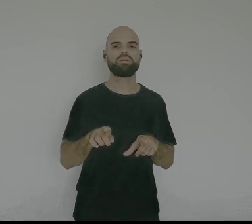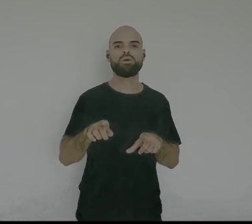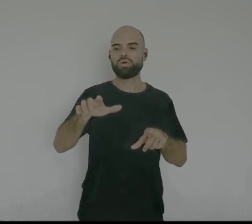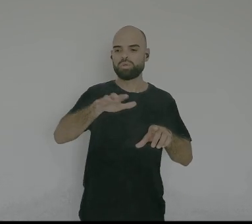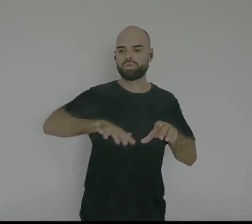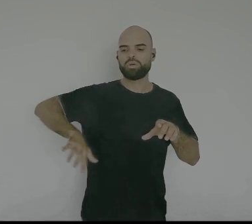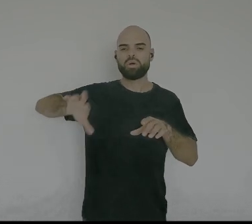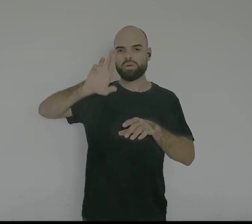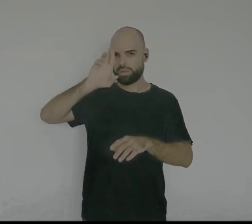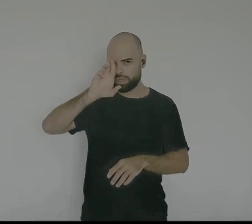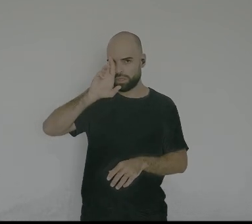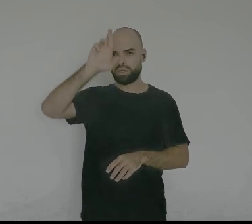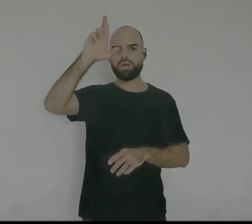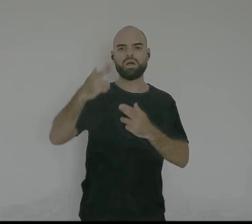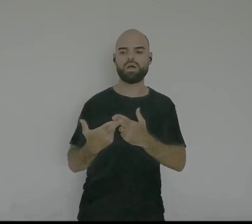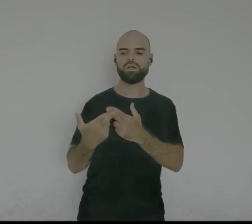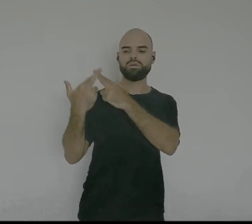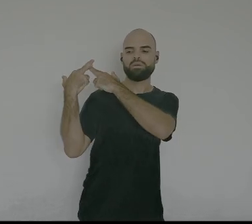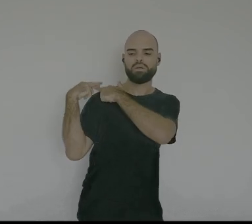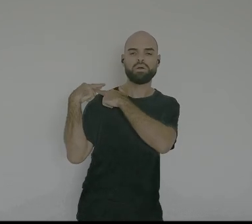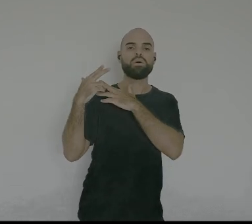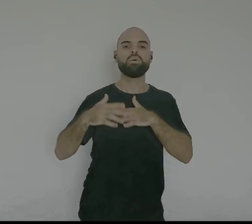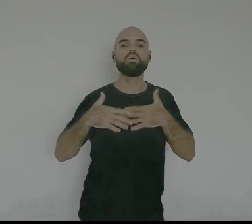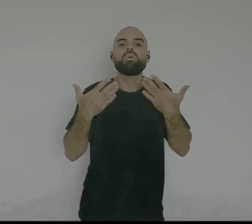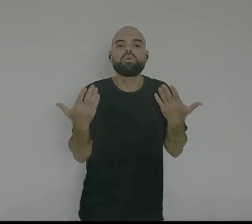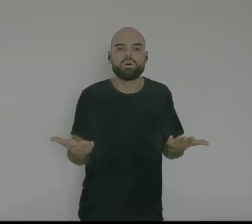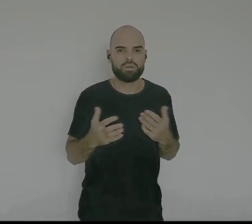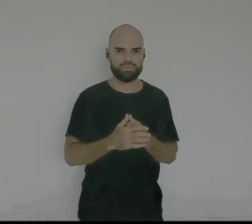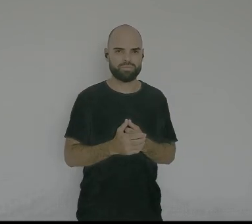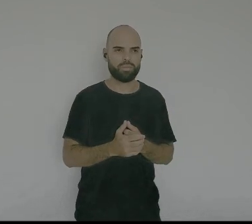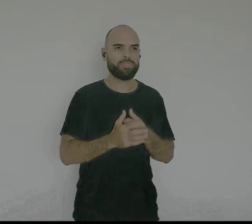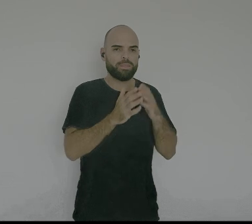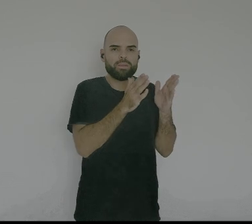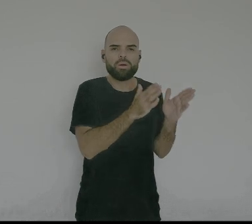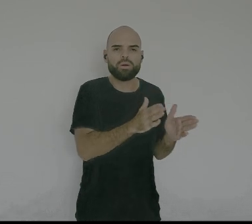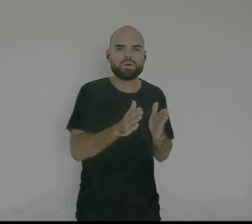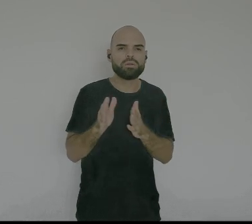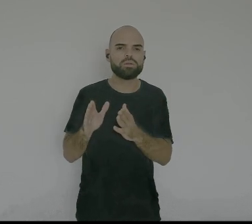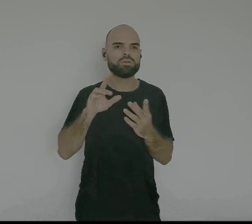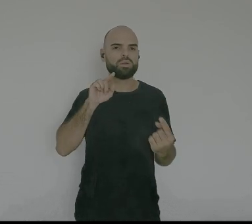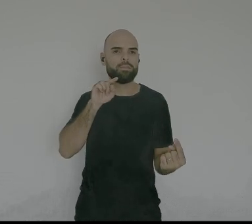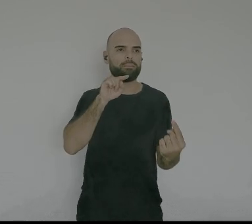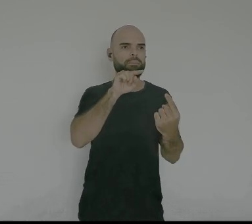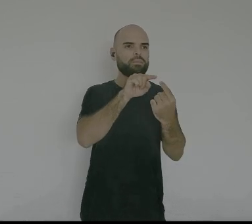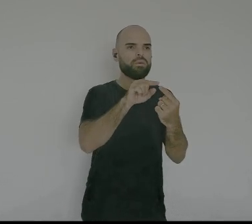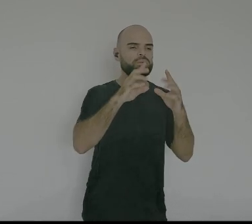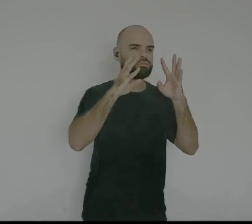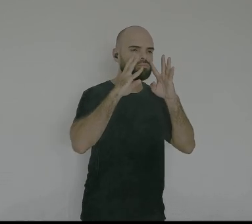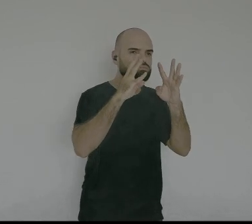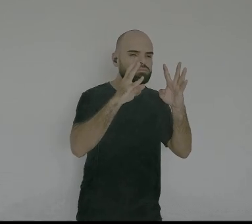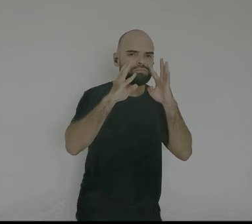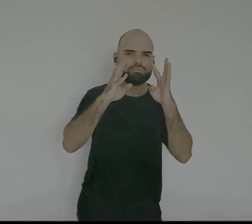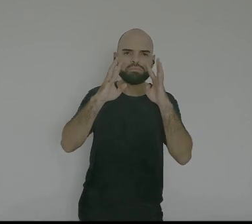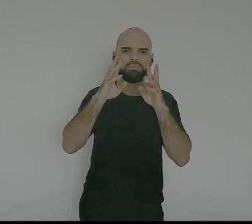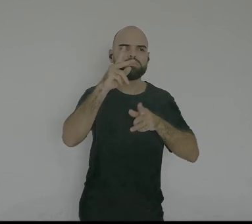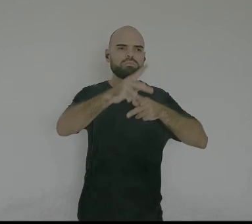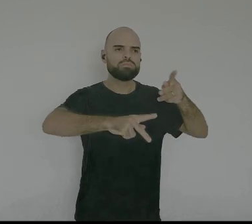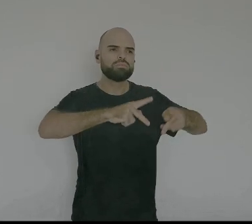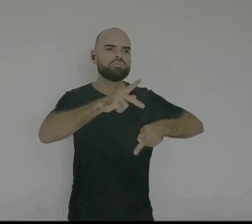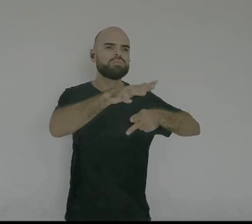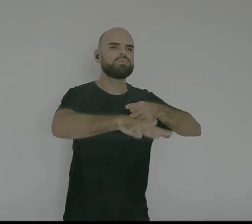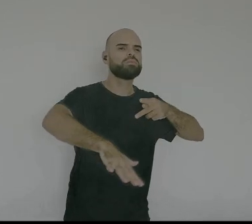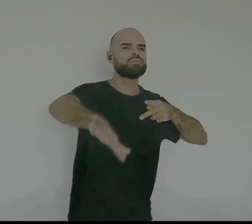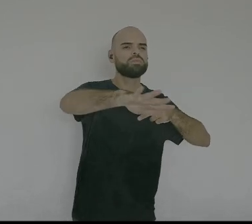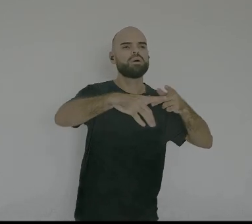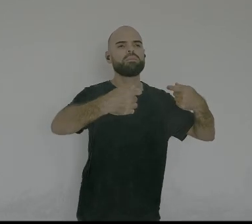execução, estabelece as responsabilidades dos entes federados do espaço regional, organiza os pontos de atenção